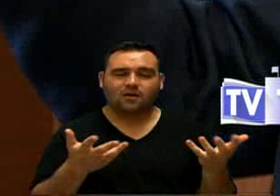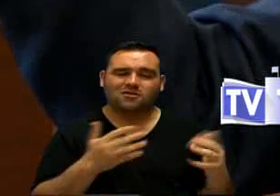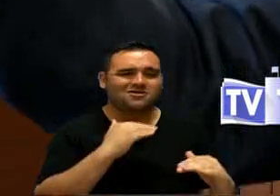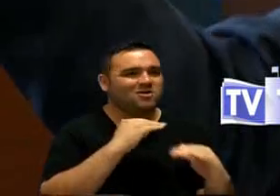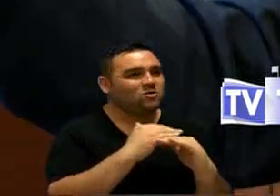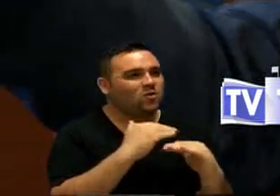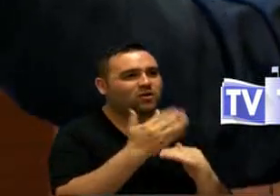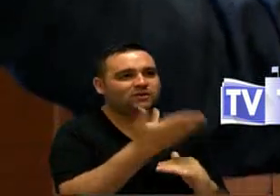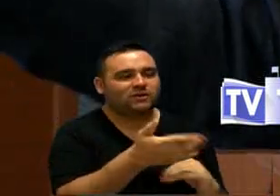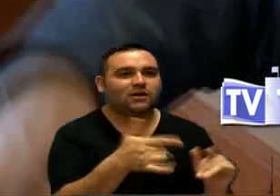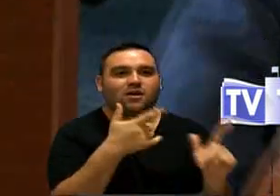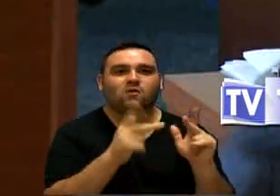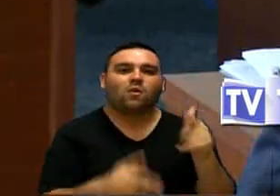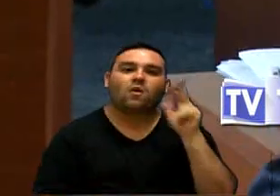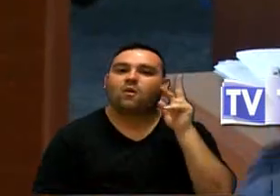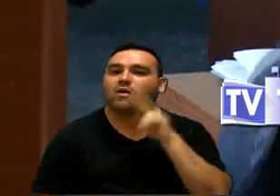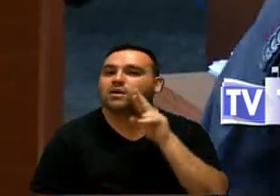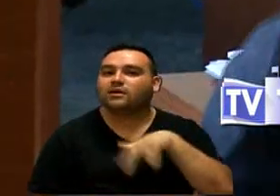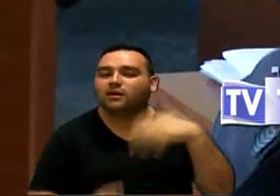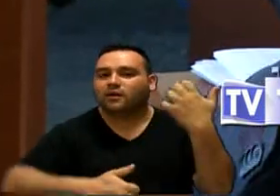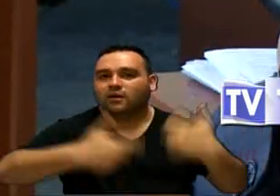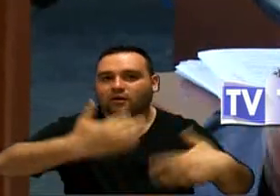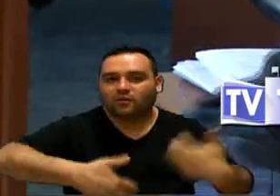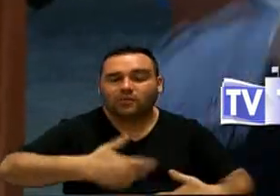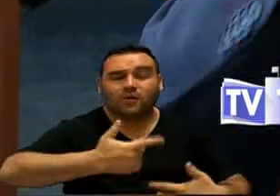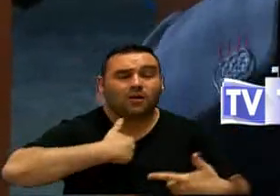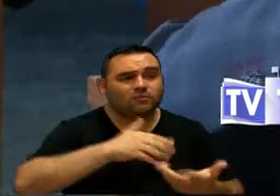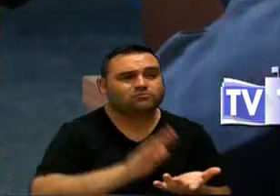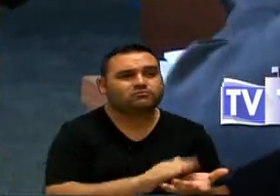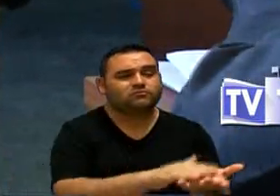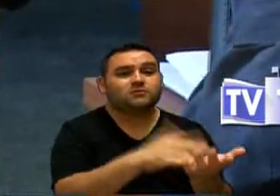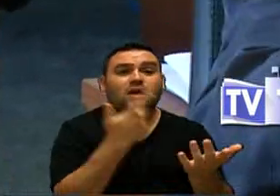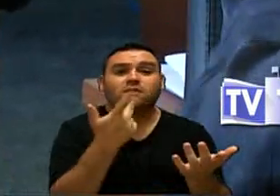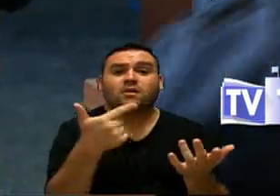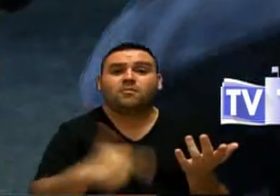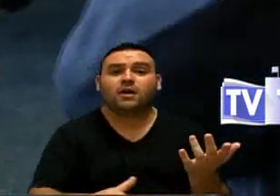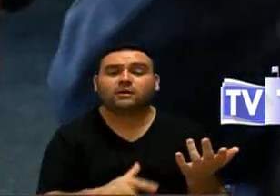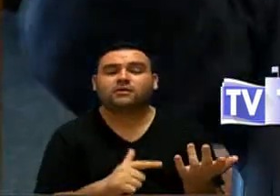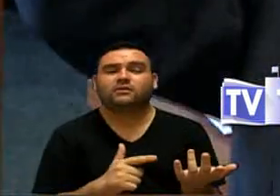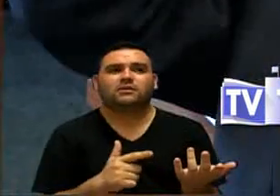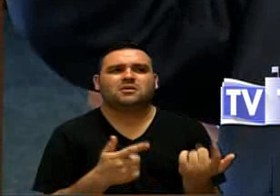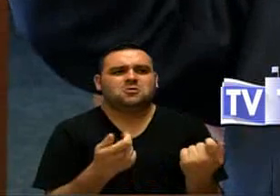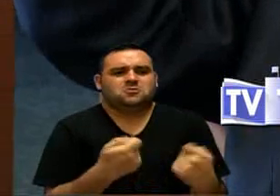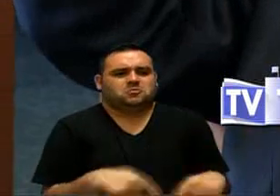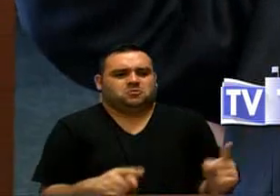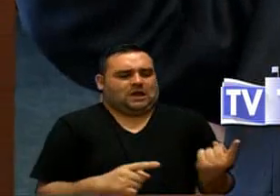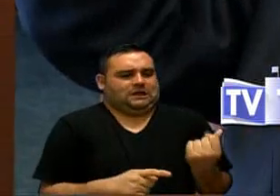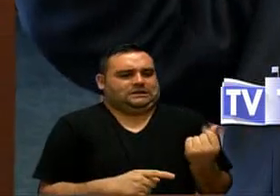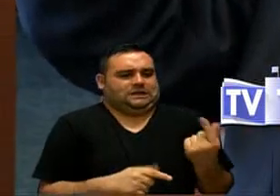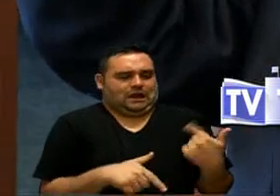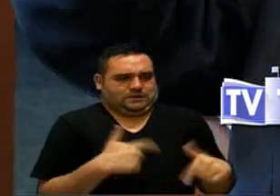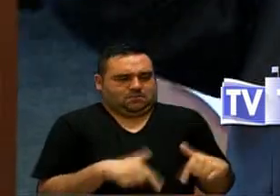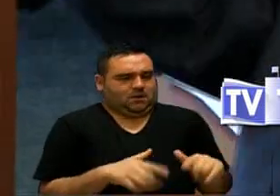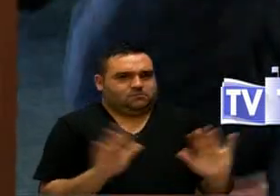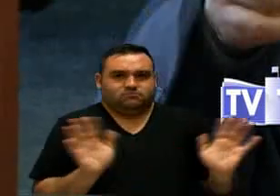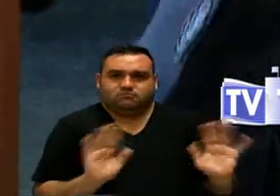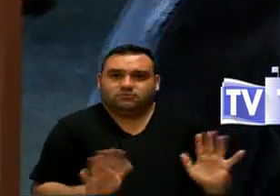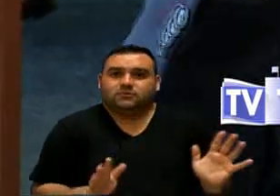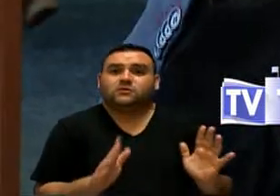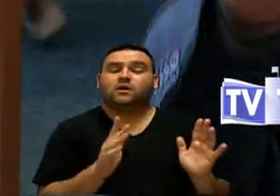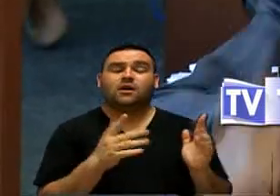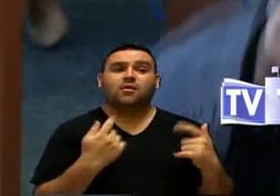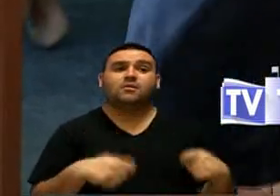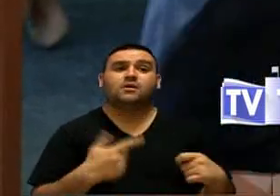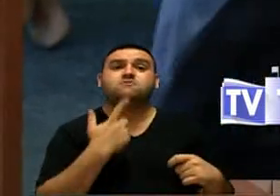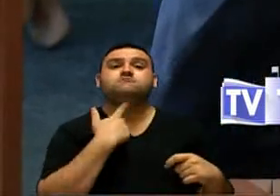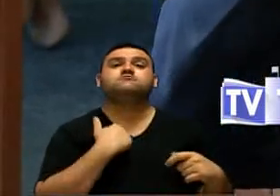mesma forma que o Renan falou, quero parabenizar o senhor muito e obrigado. Dizer, não precisa ter dinheiro para trabalhar, basta ter